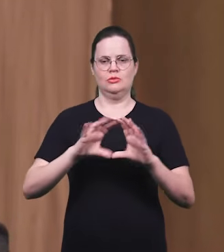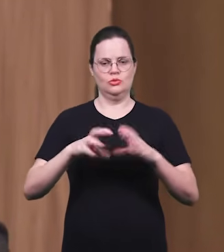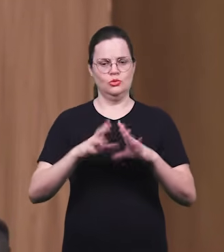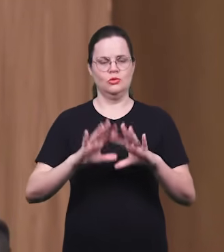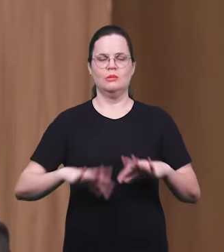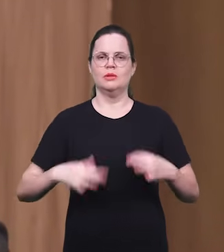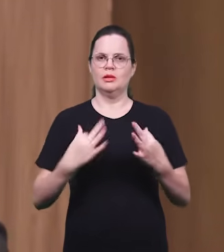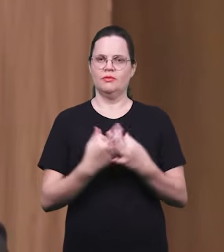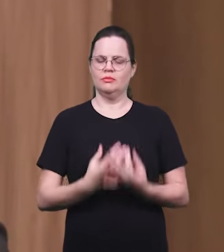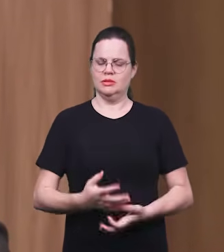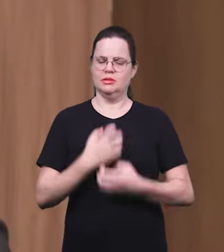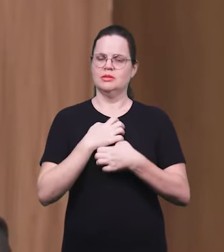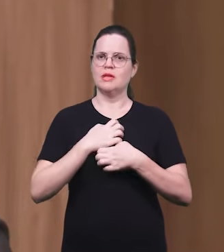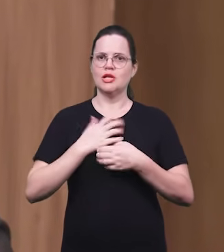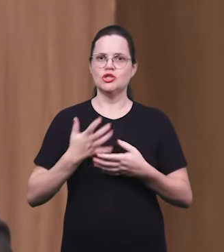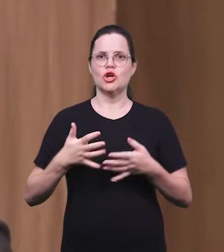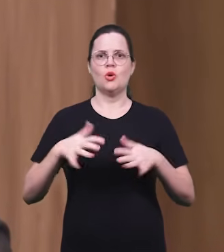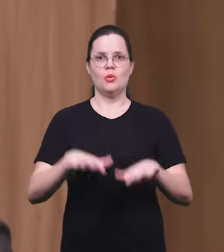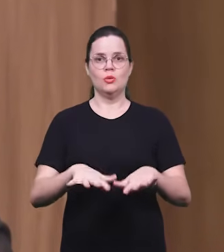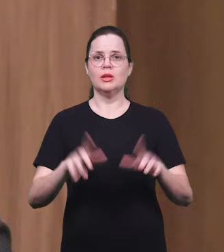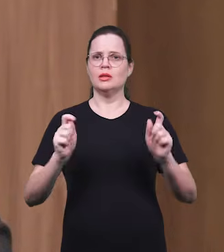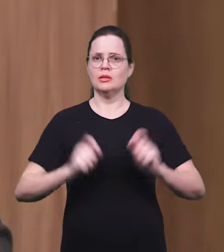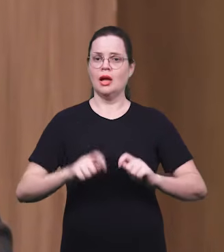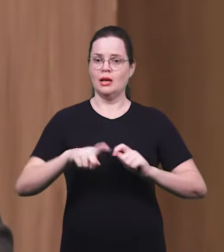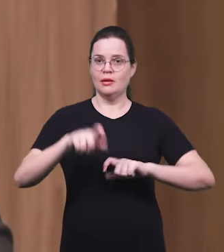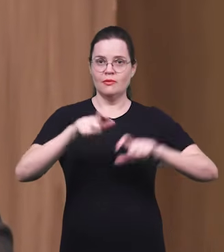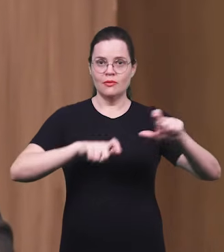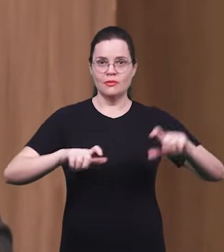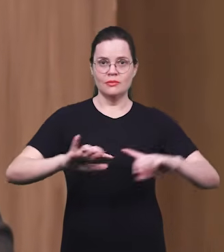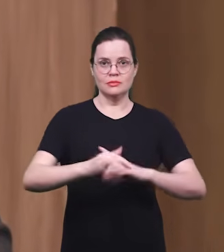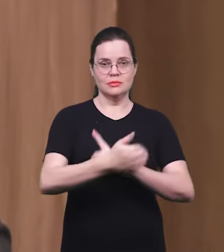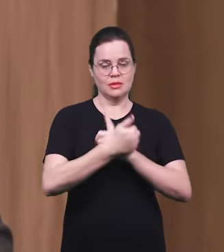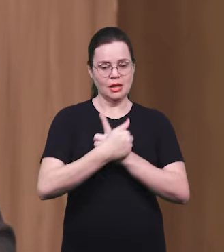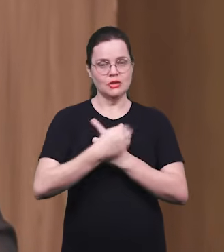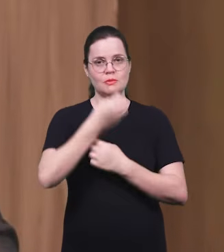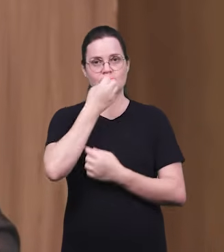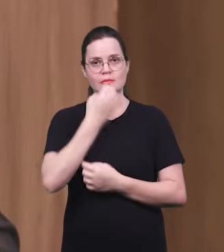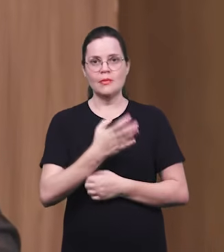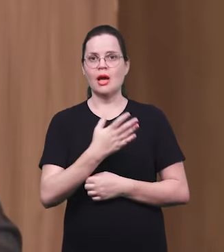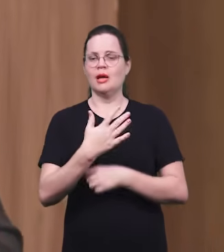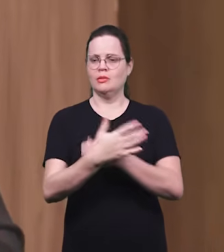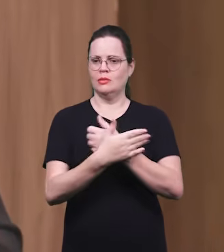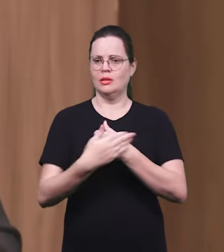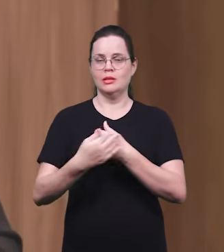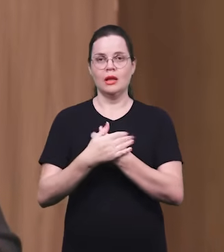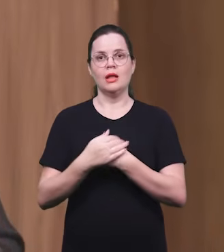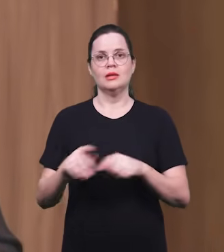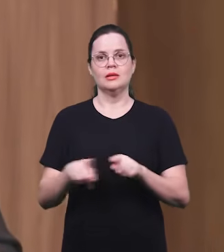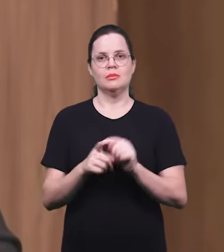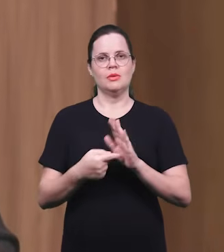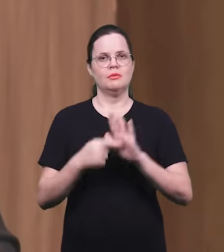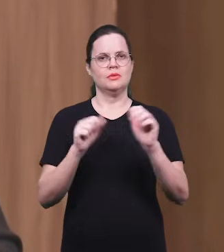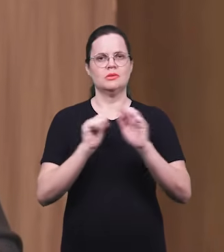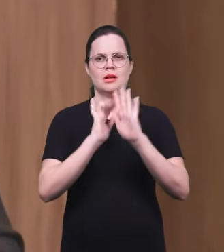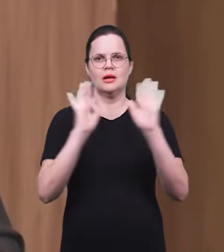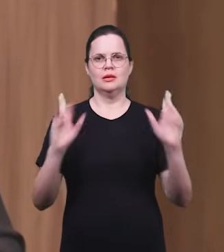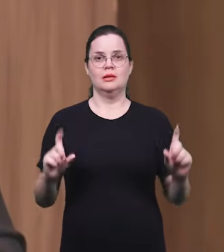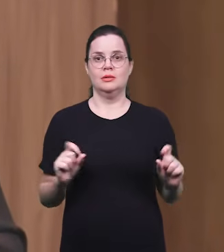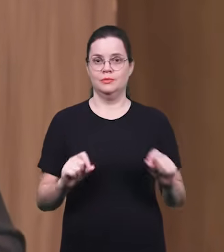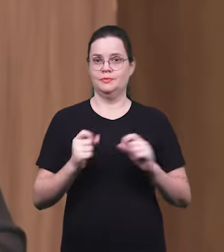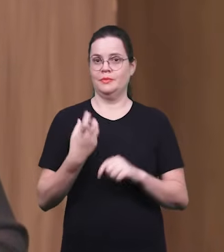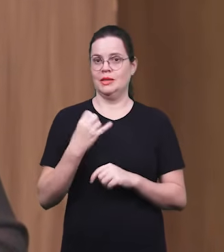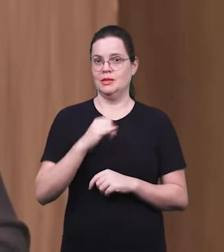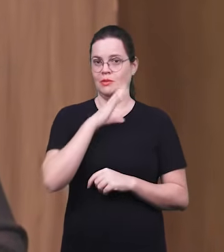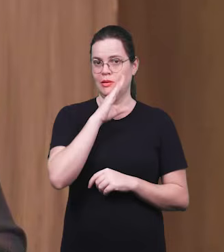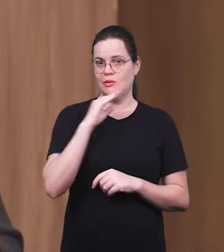incluído nesta família e que essa família possa acolhê-lo nesse momento. Às vezes, para deixarmos bem claro um exemplo,